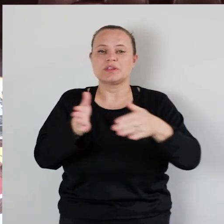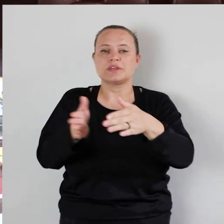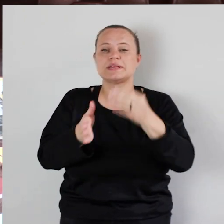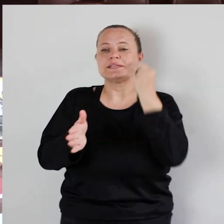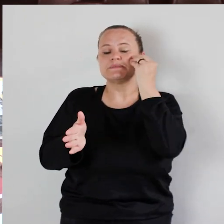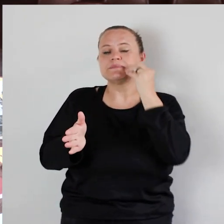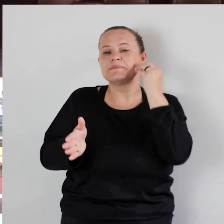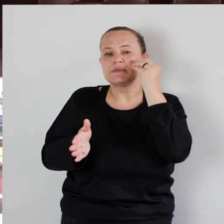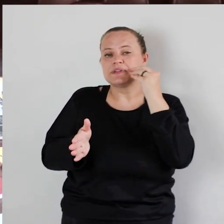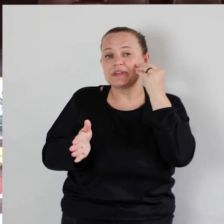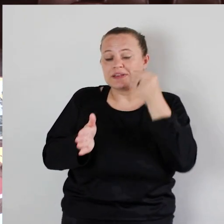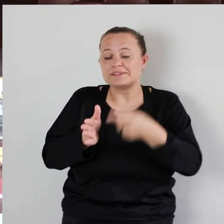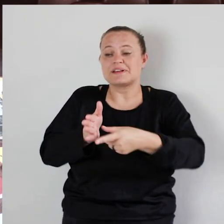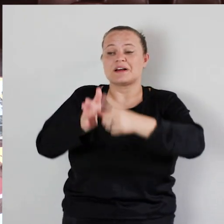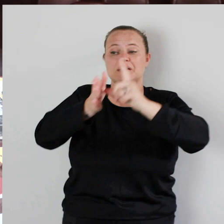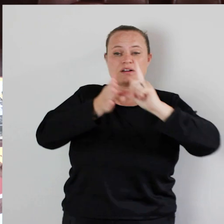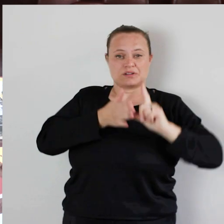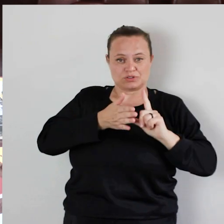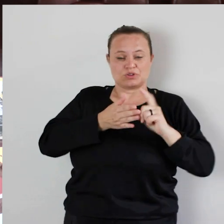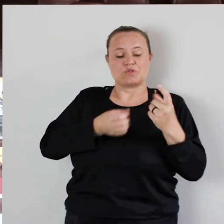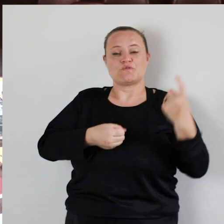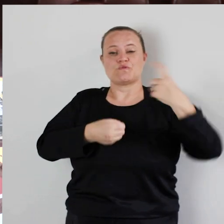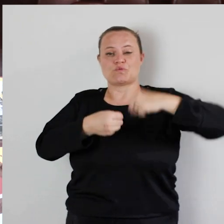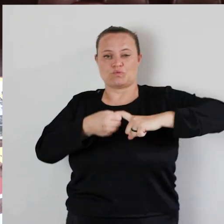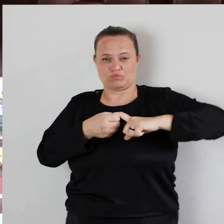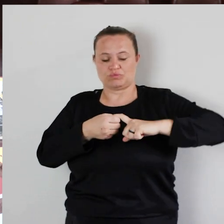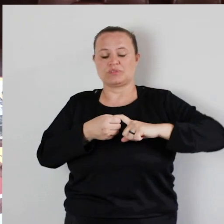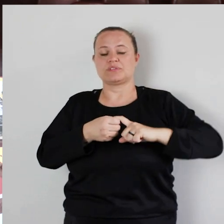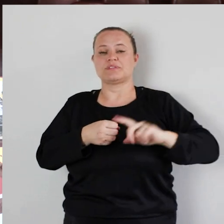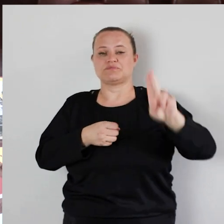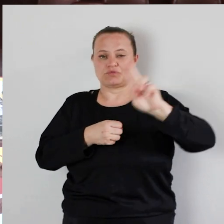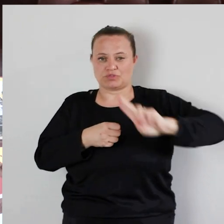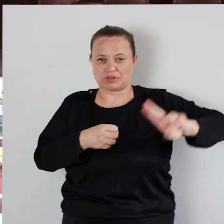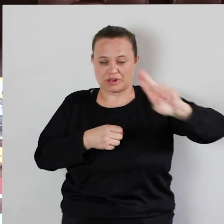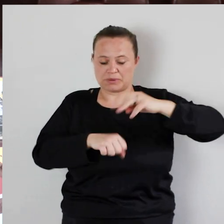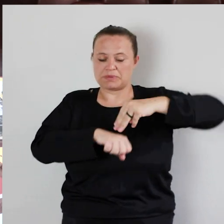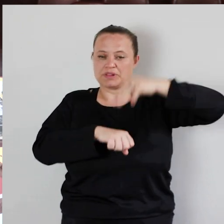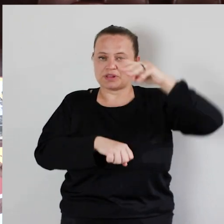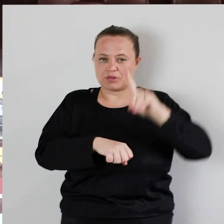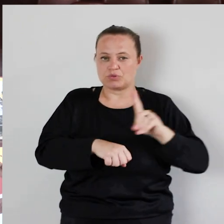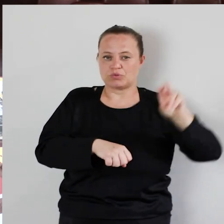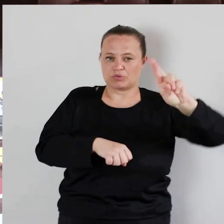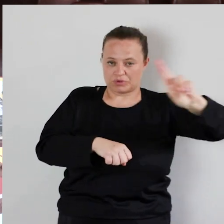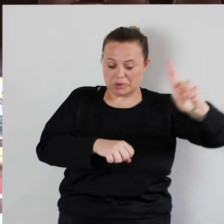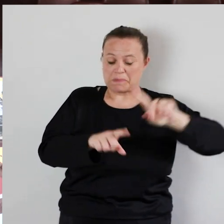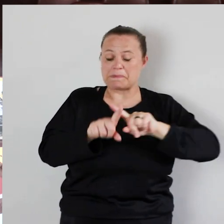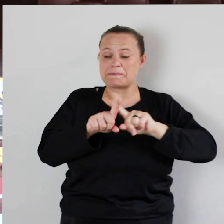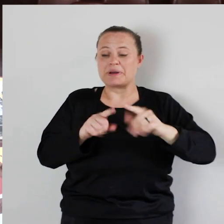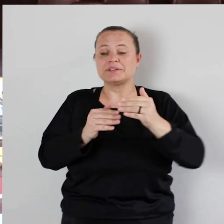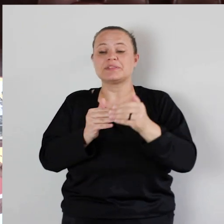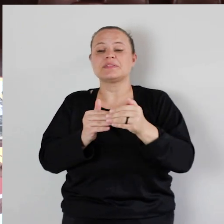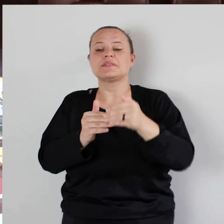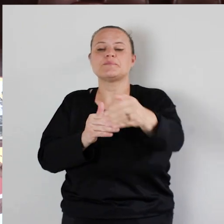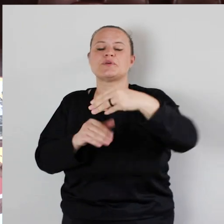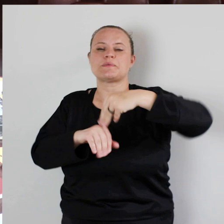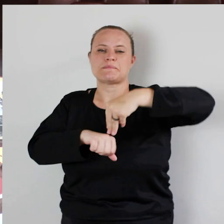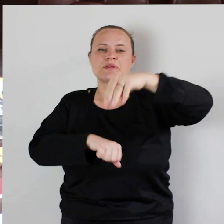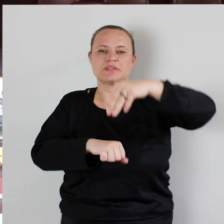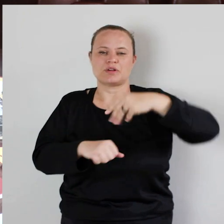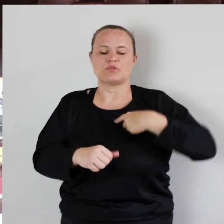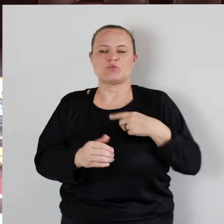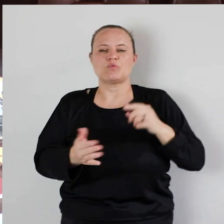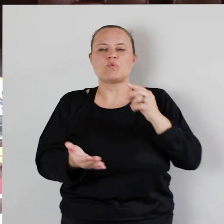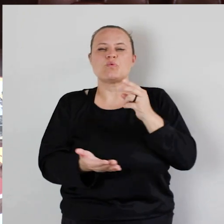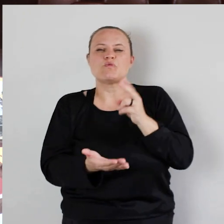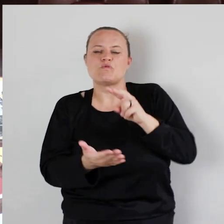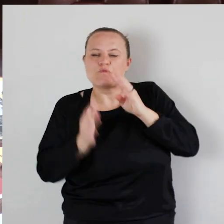a atividade. Eu tive experiências profissionais antes de voltar para a universidade, no mestrado e doutorado, mas é a partir do